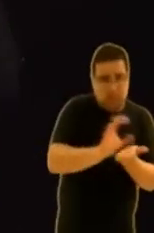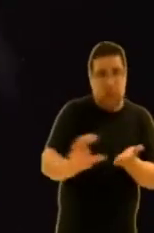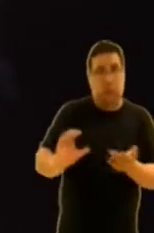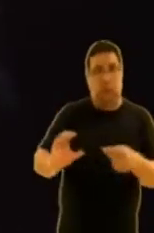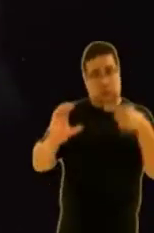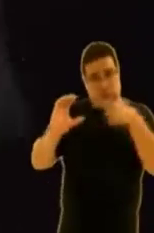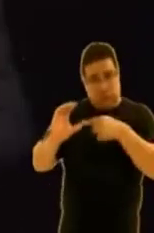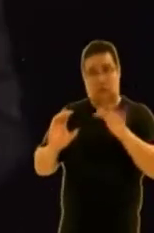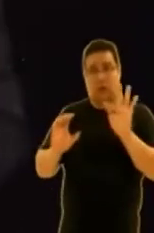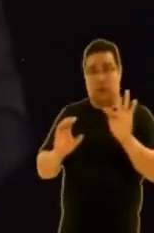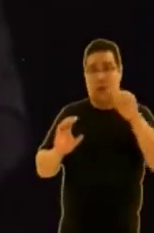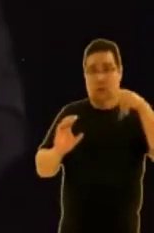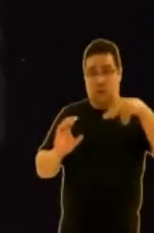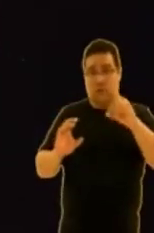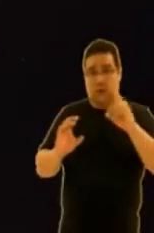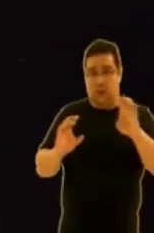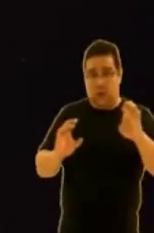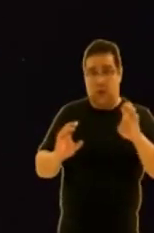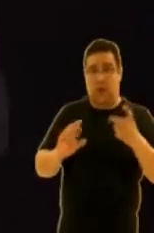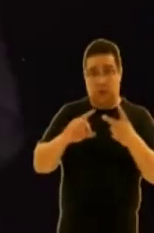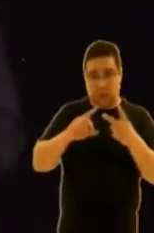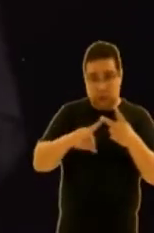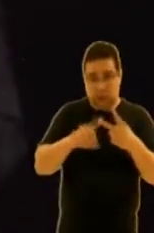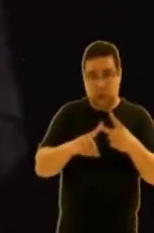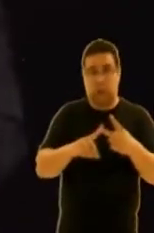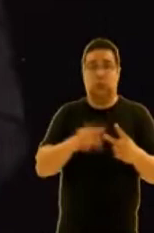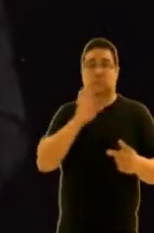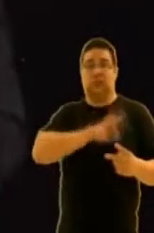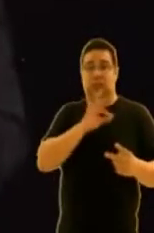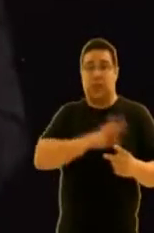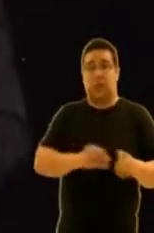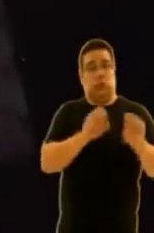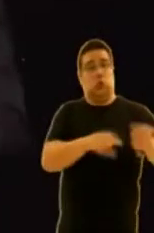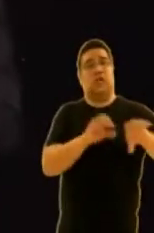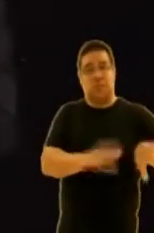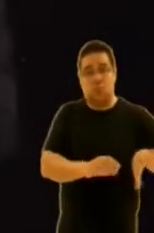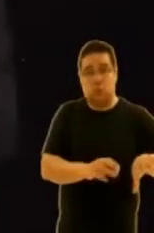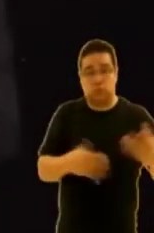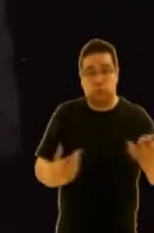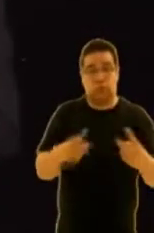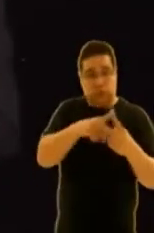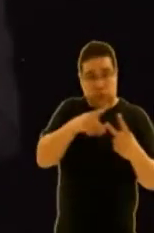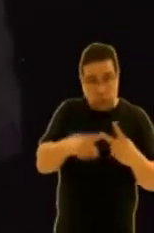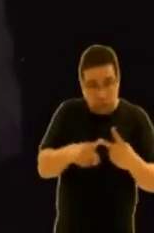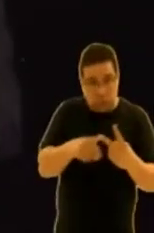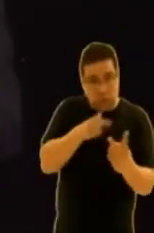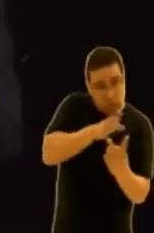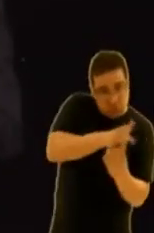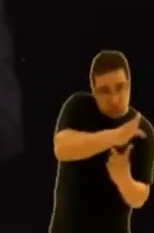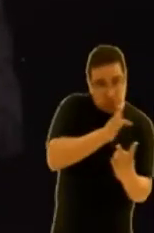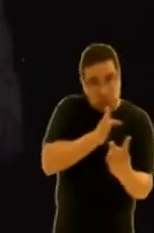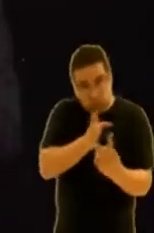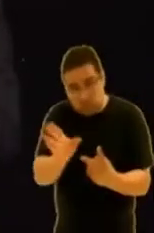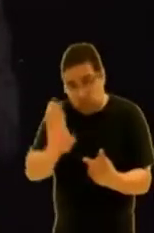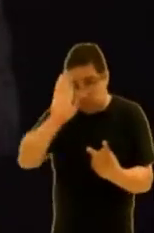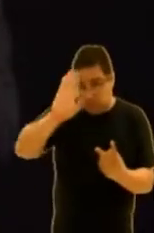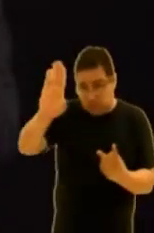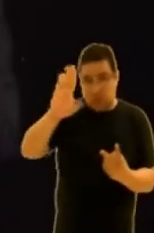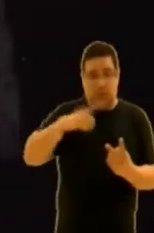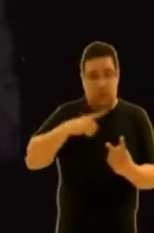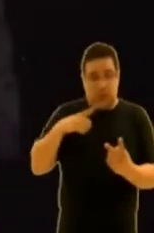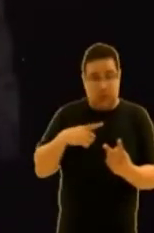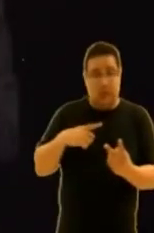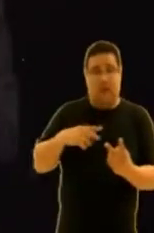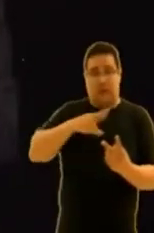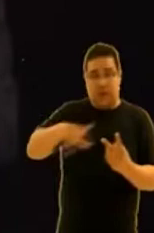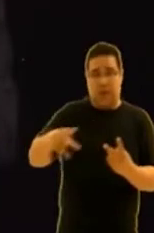que é o Fundeb e que é o Salário Educação. Essas duas ações são, todas